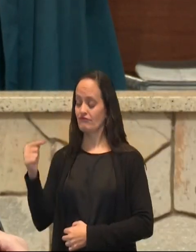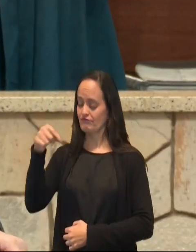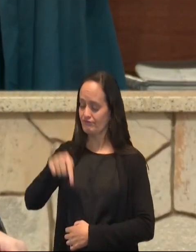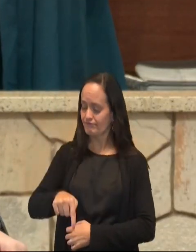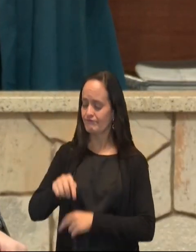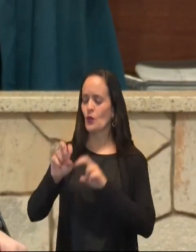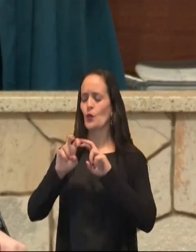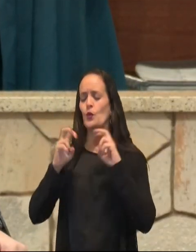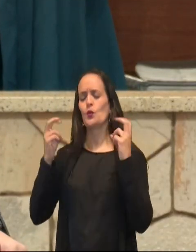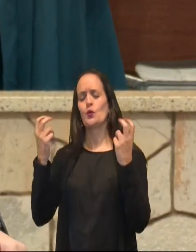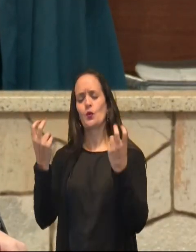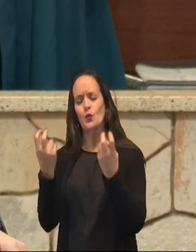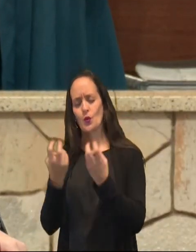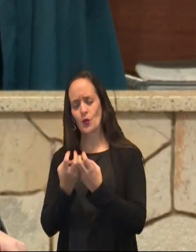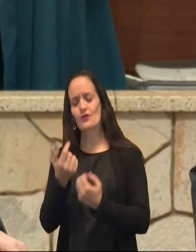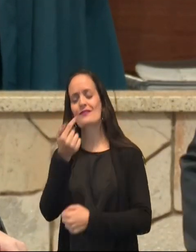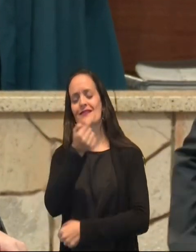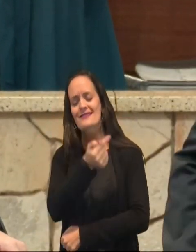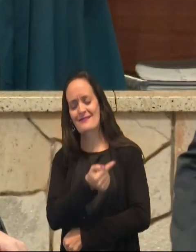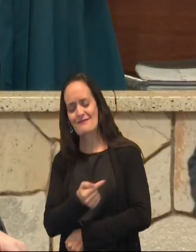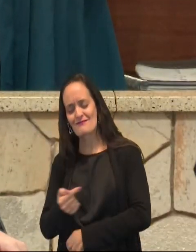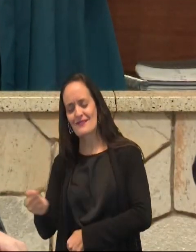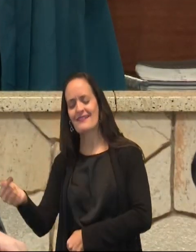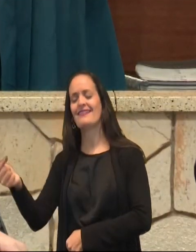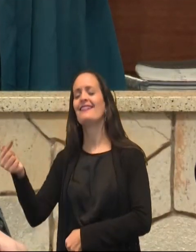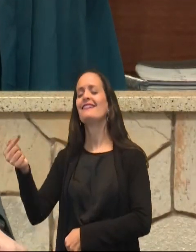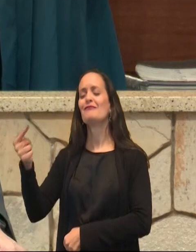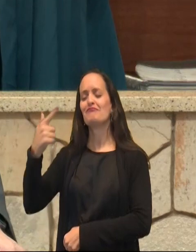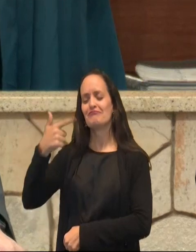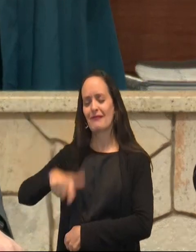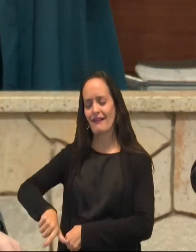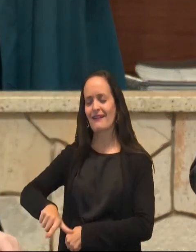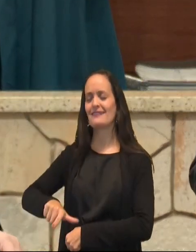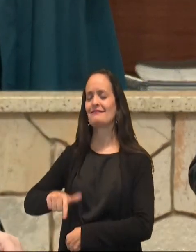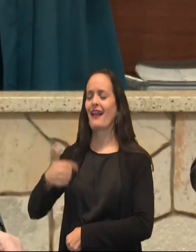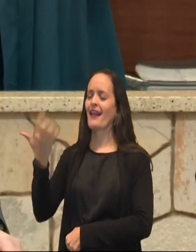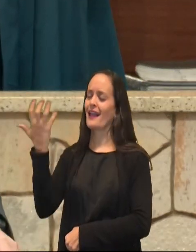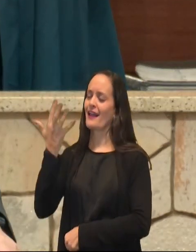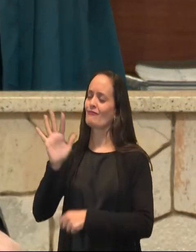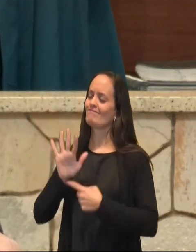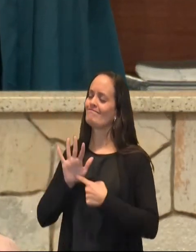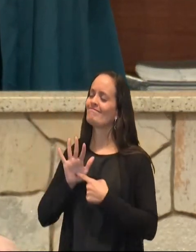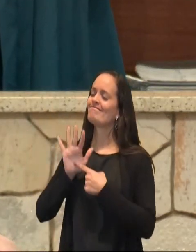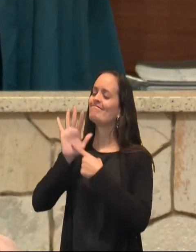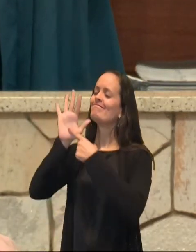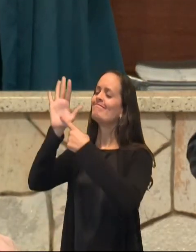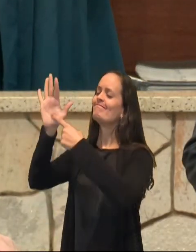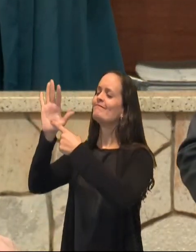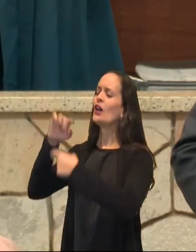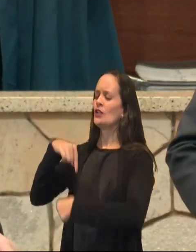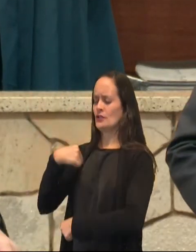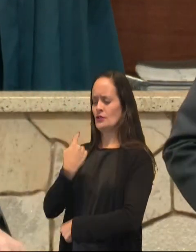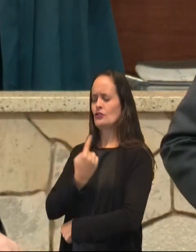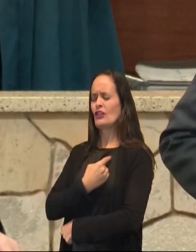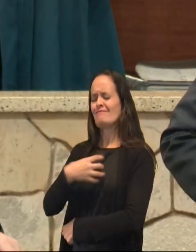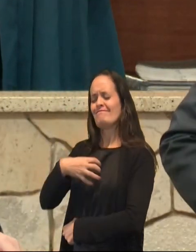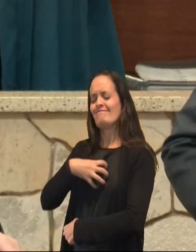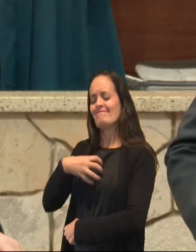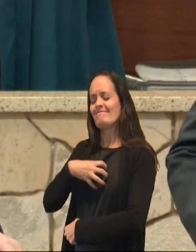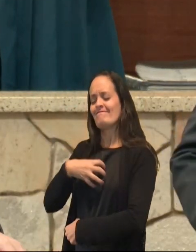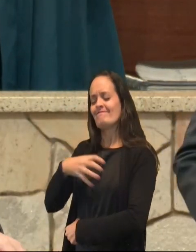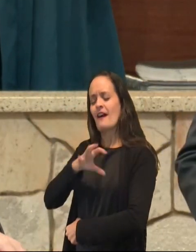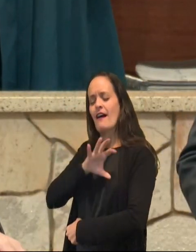Deus, em mais uma semana, nós queremos expressar o amor que nós sentimos